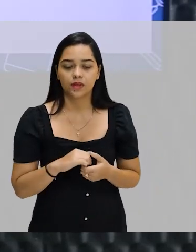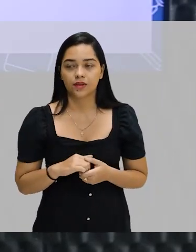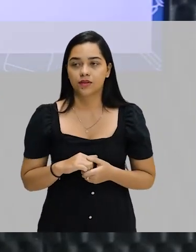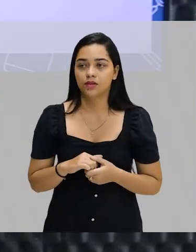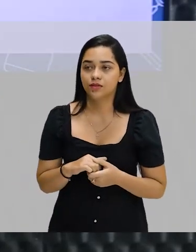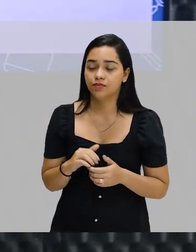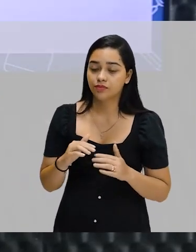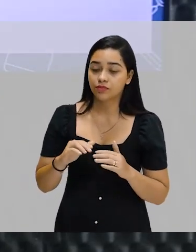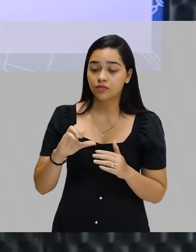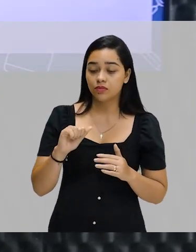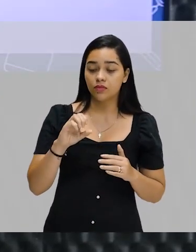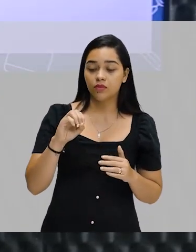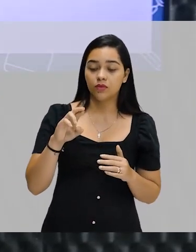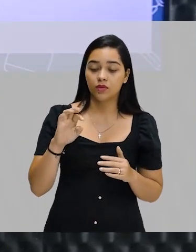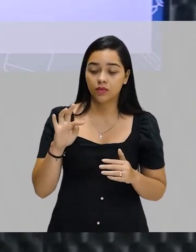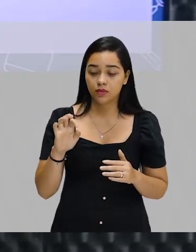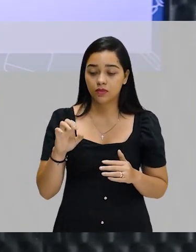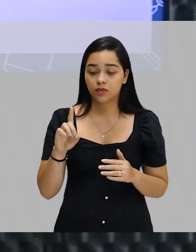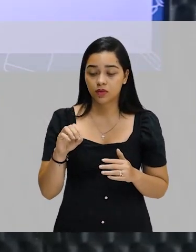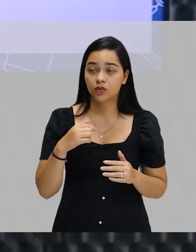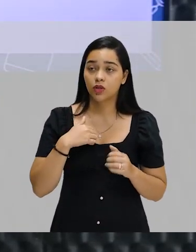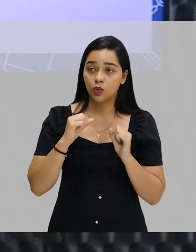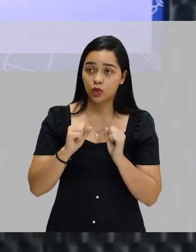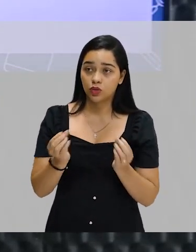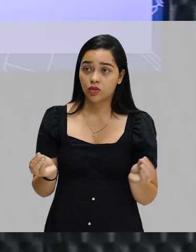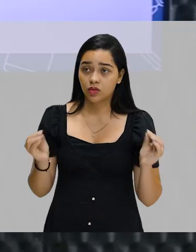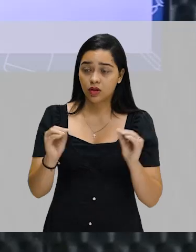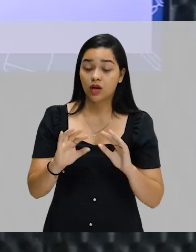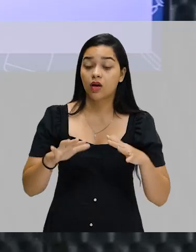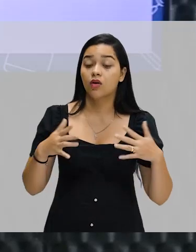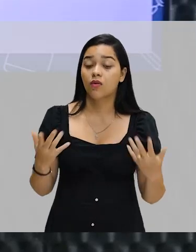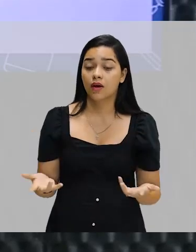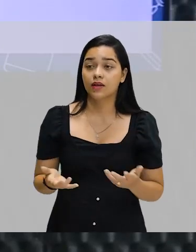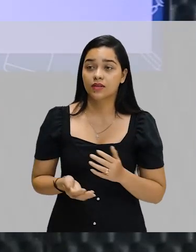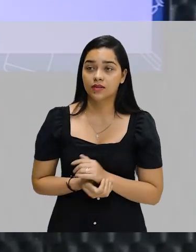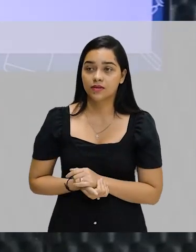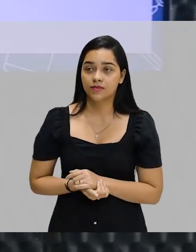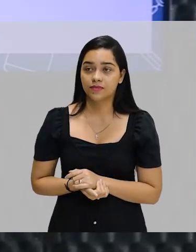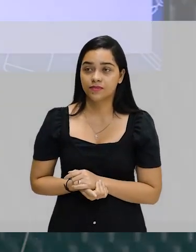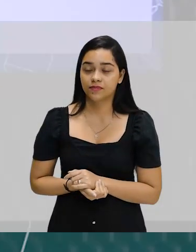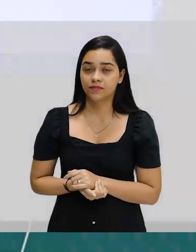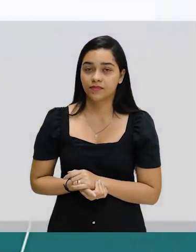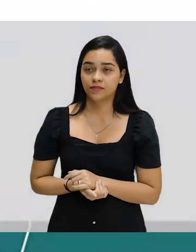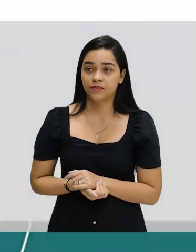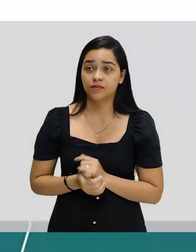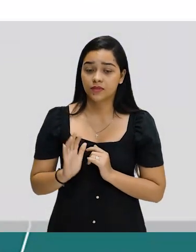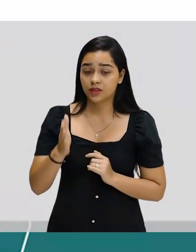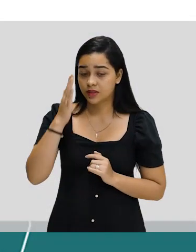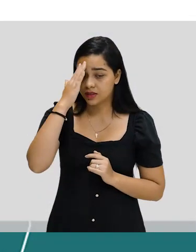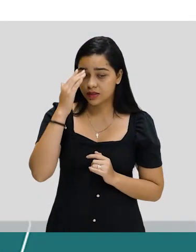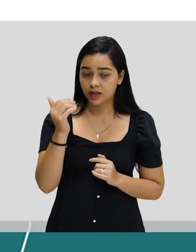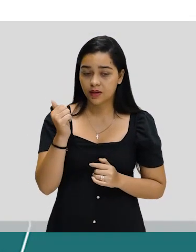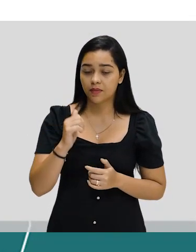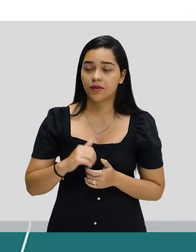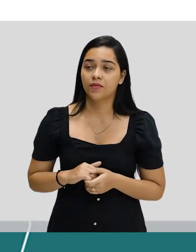principalmente, sobretudo, são palavras que eu posso colocar no lugar? Quais? Hã? Já sabe?